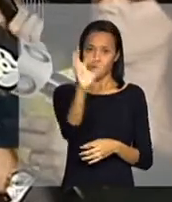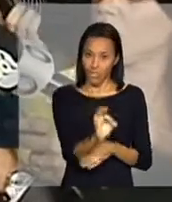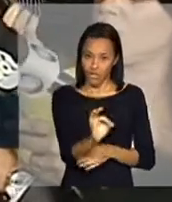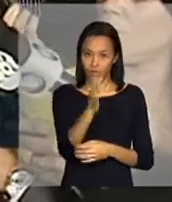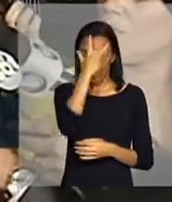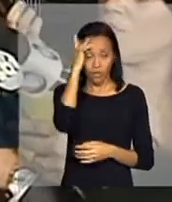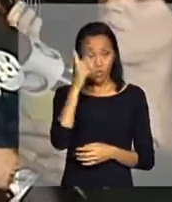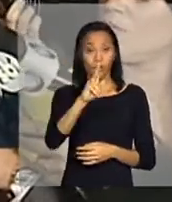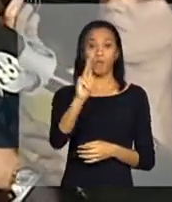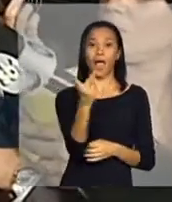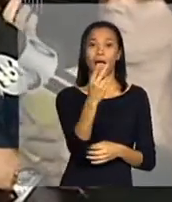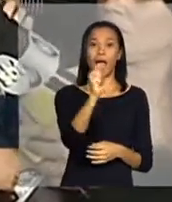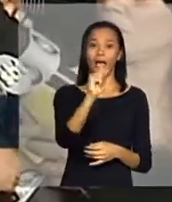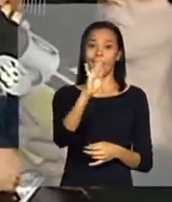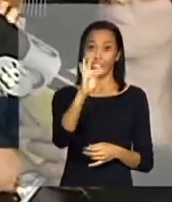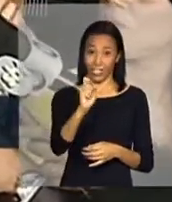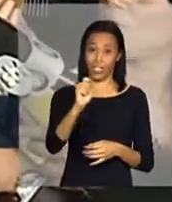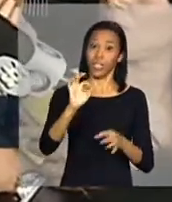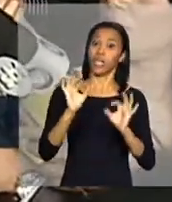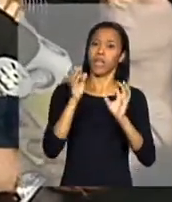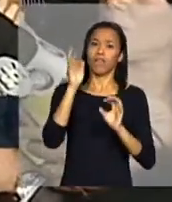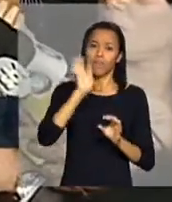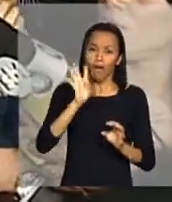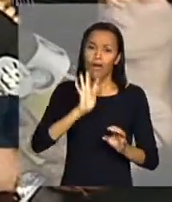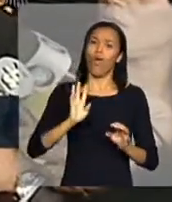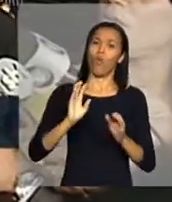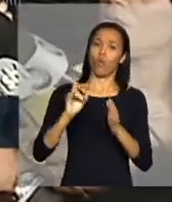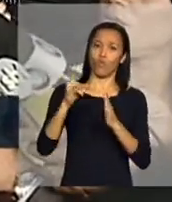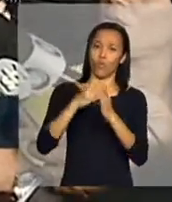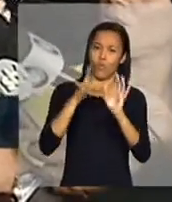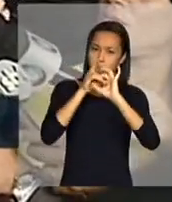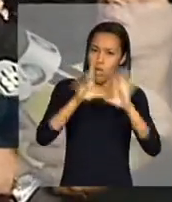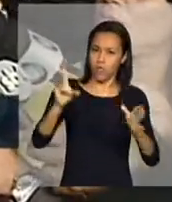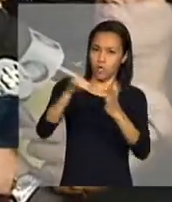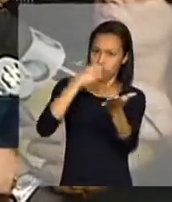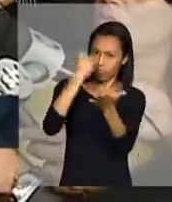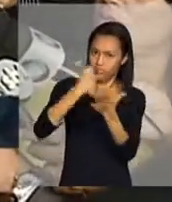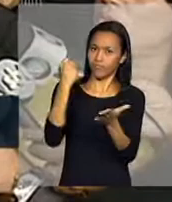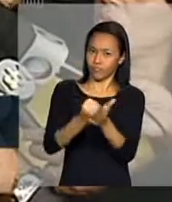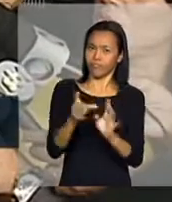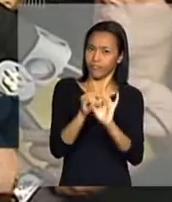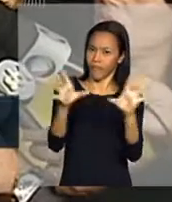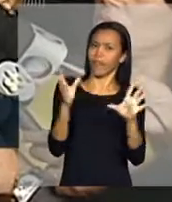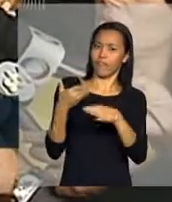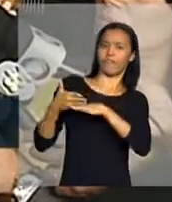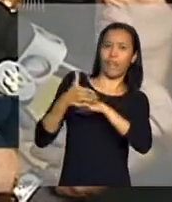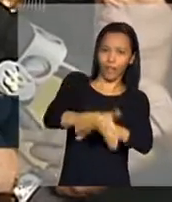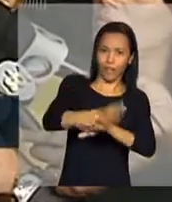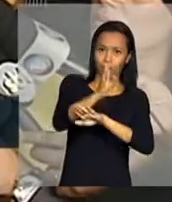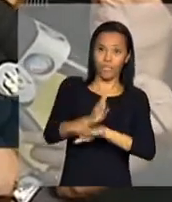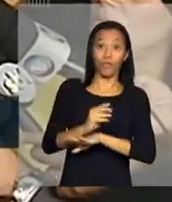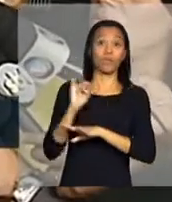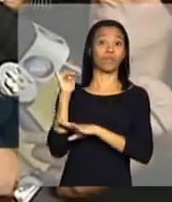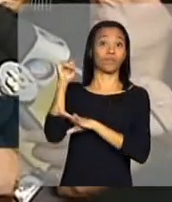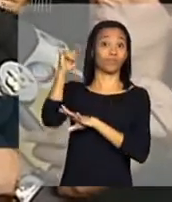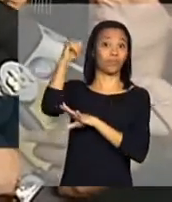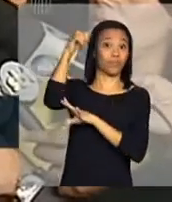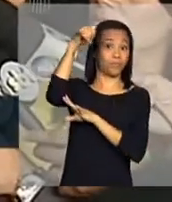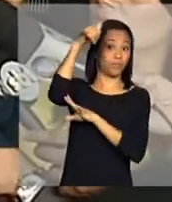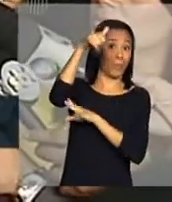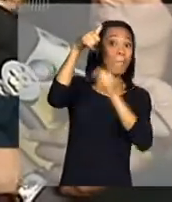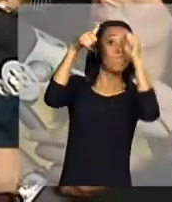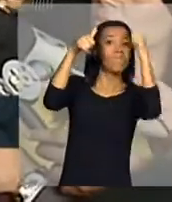que vêm para o Brasil legalizados, obtendo vistos na nossa embaixada, vêm por via aérea, que sai